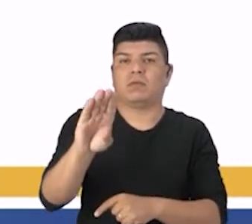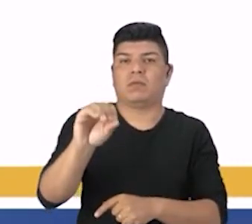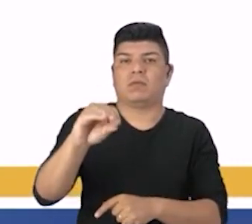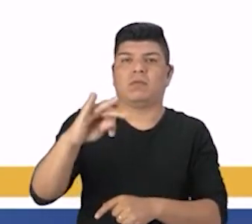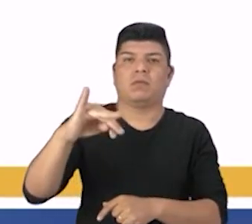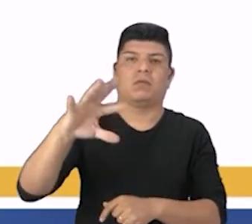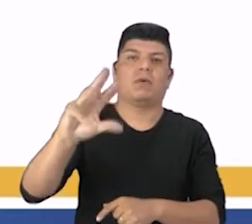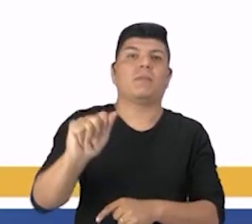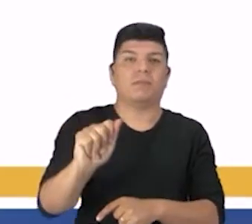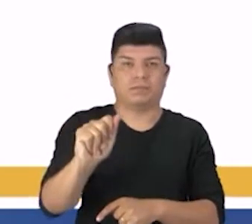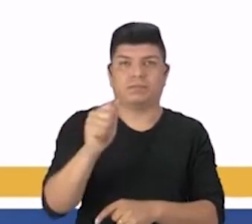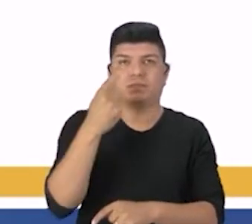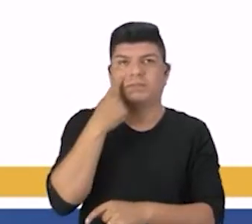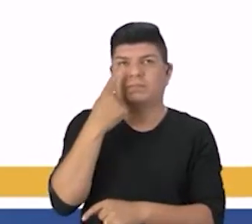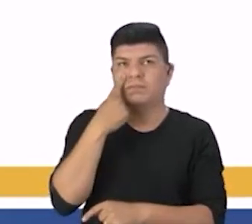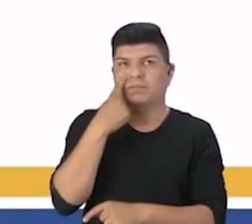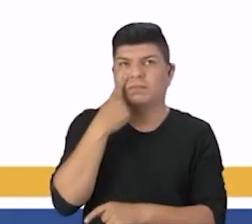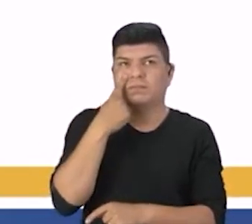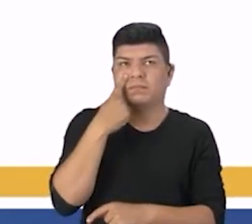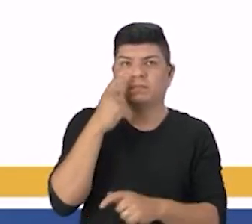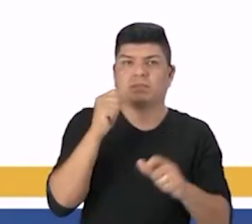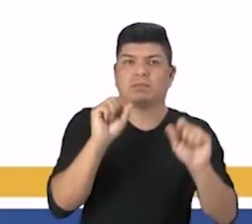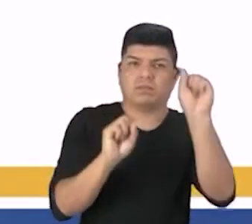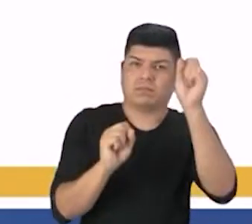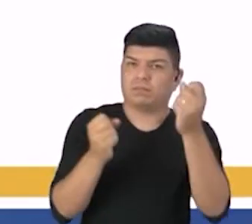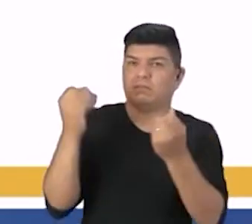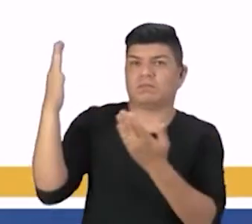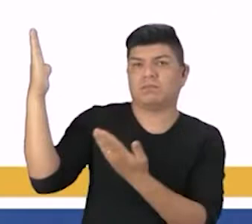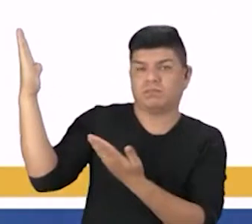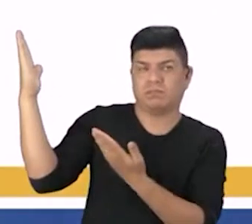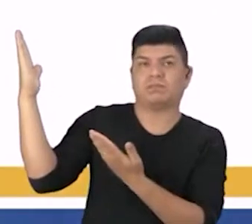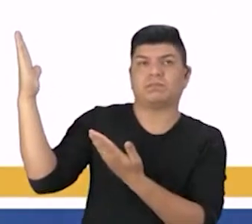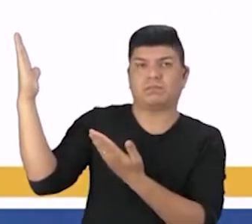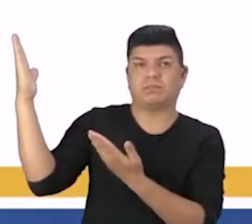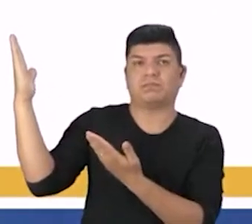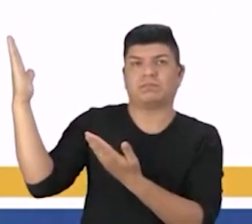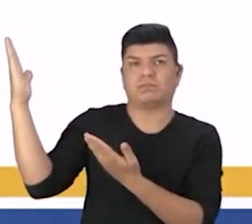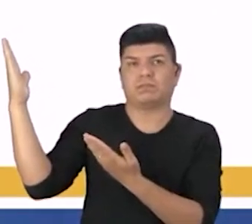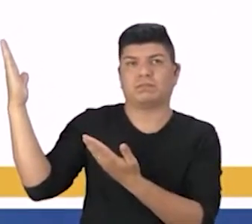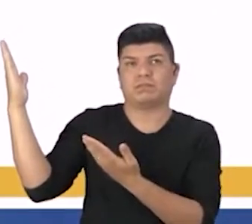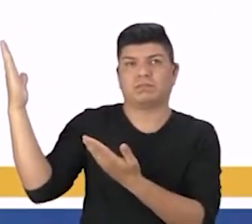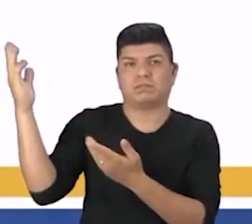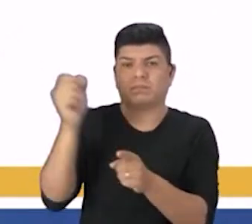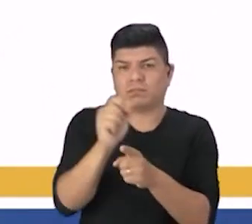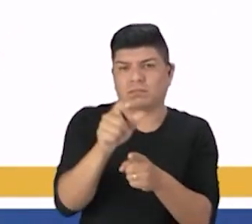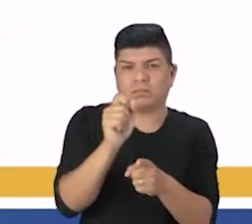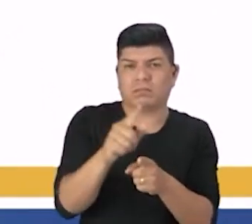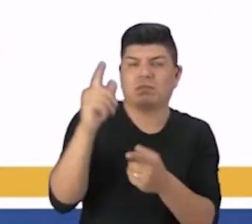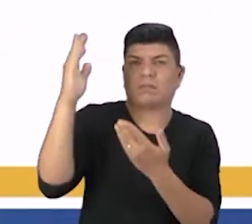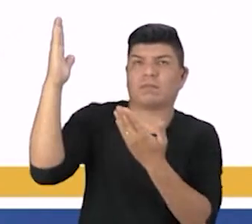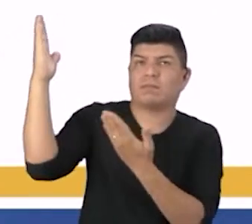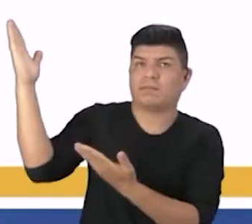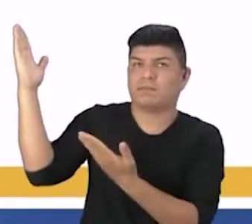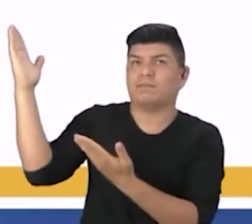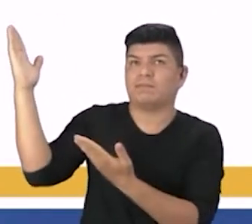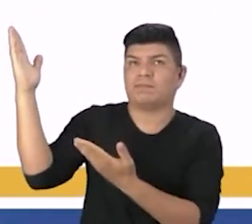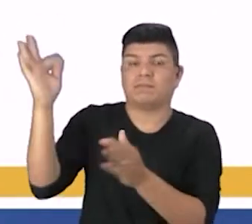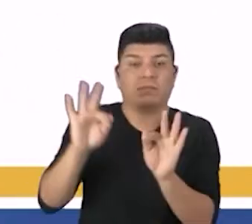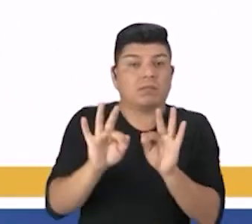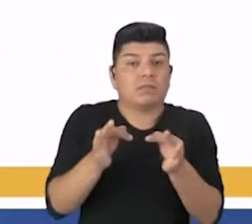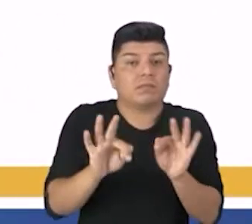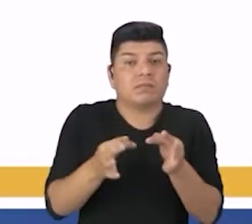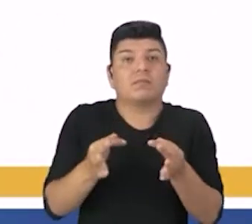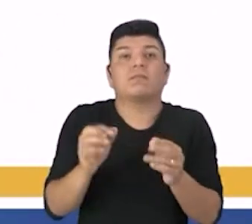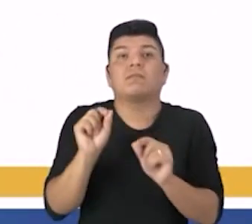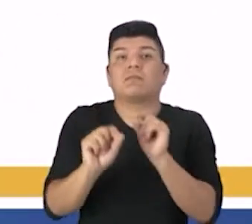você olhar um robô aí e na imagem roubou agrícola que está entre um milharal ele faz simplesmente a